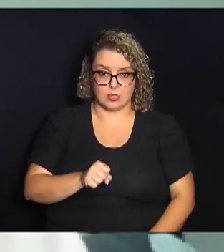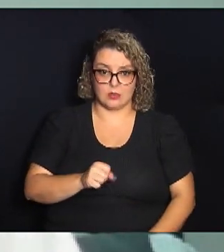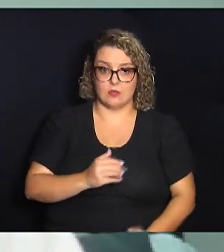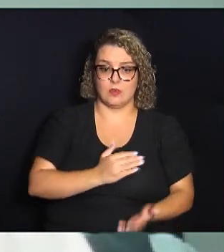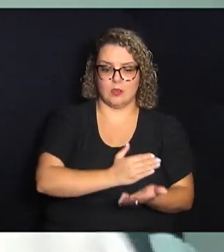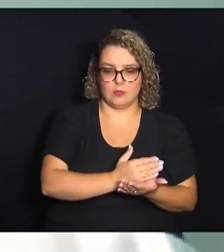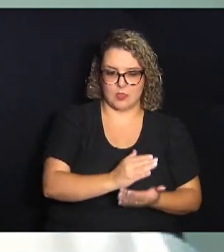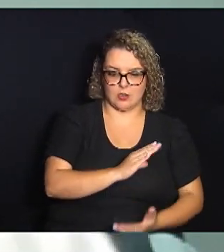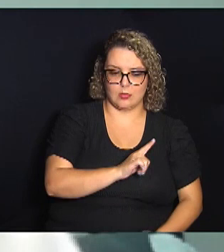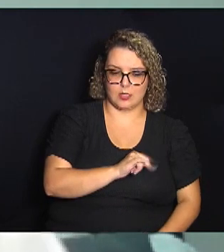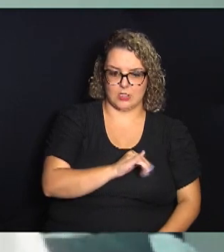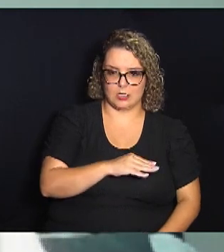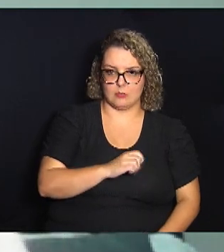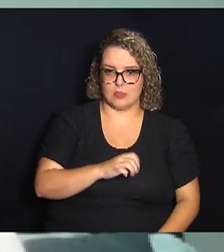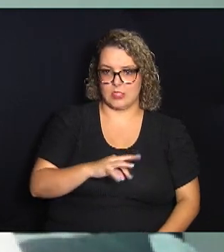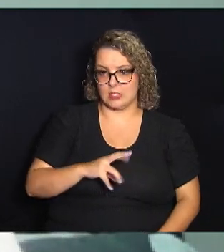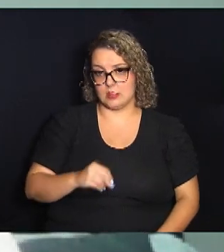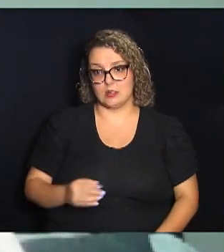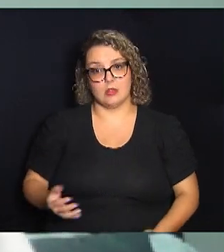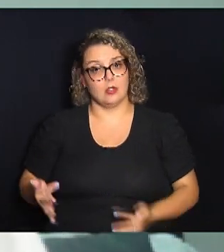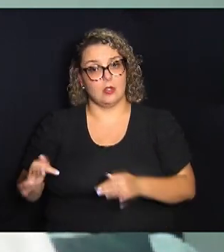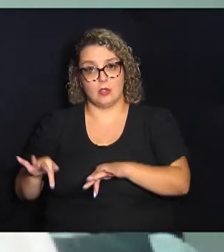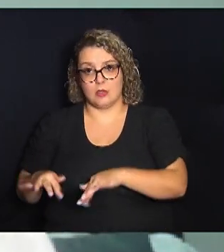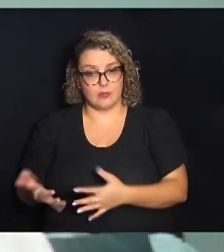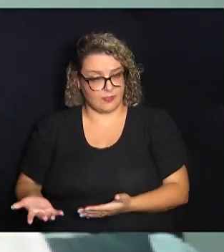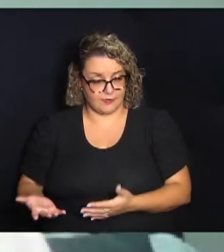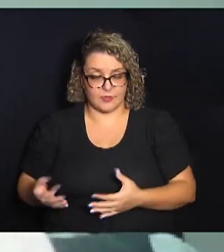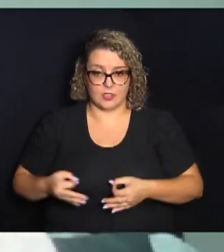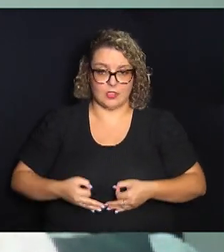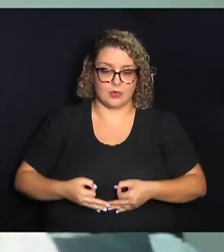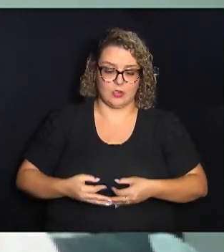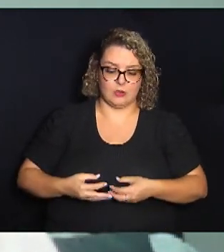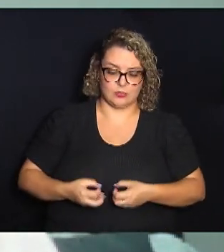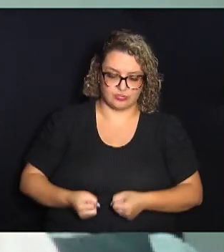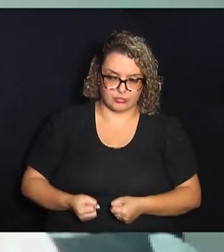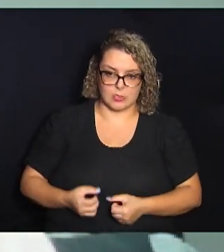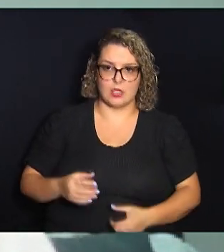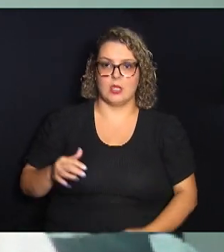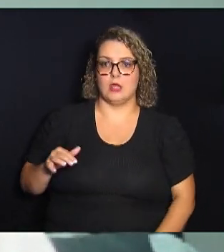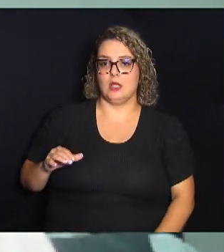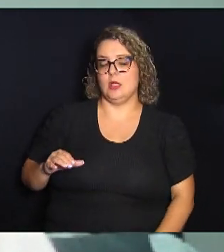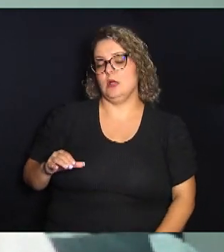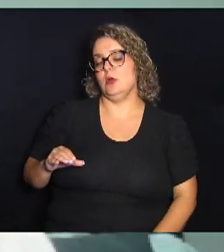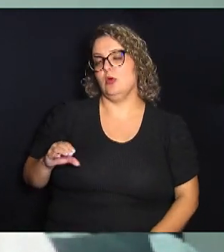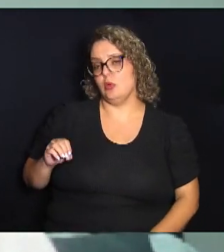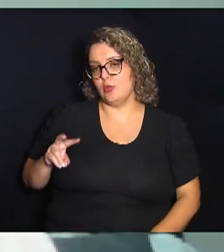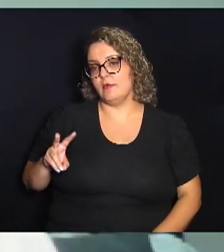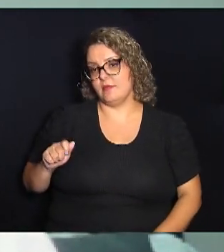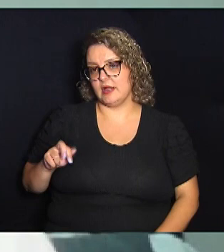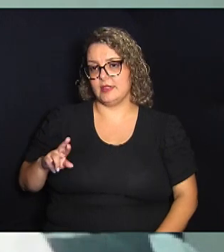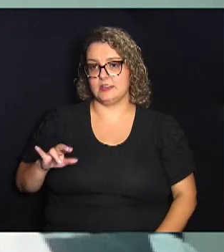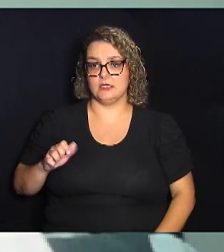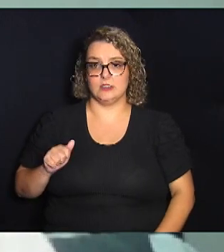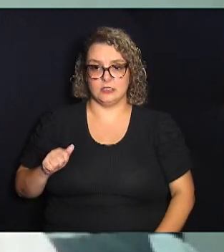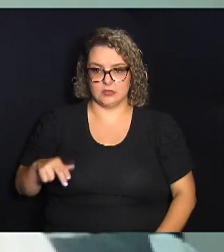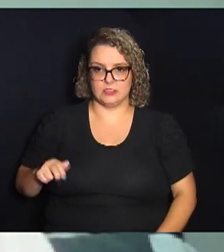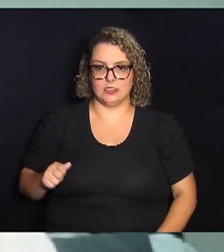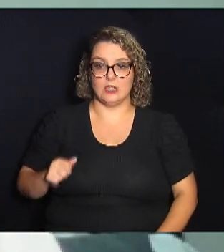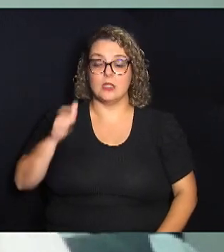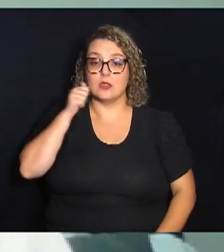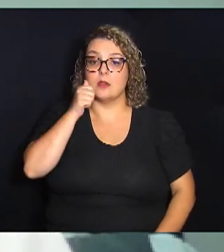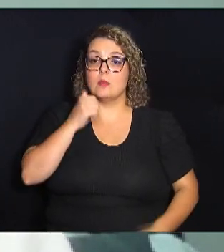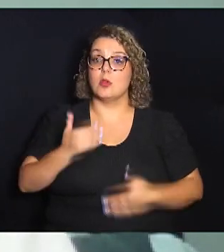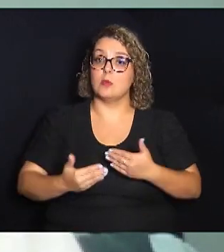climatério e vão ter sua falência ovariana, sem exceção. Existem mulheres que podem passar por esse processo